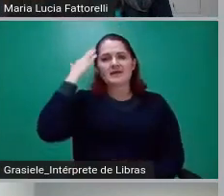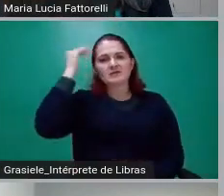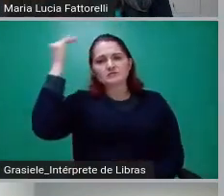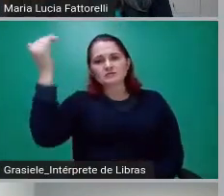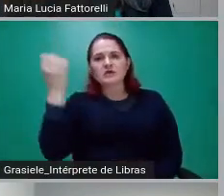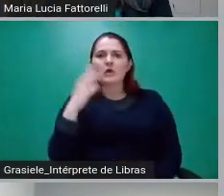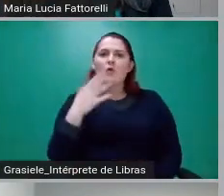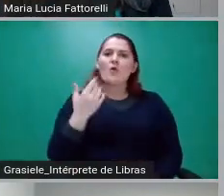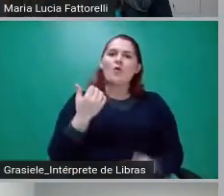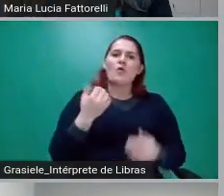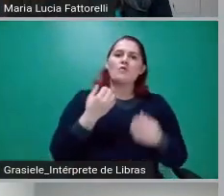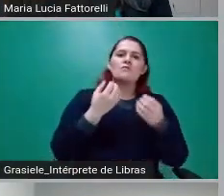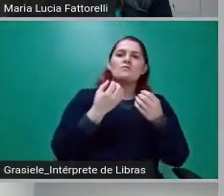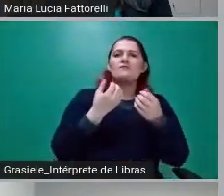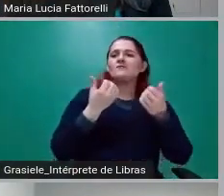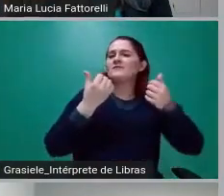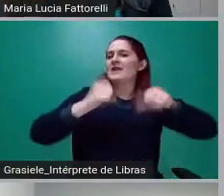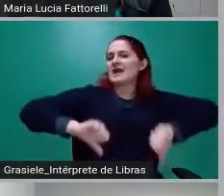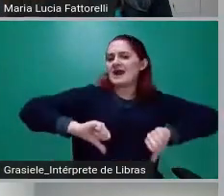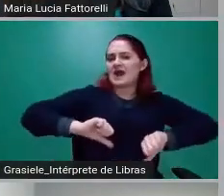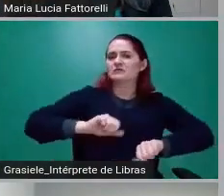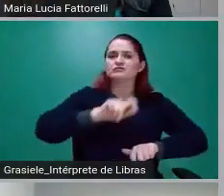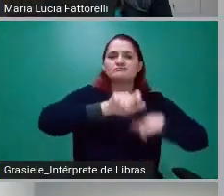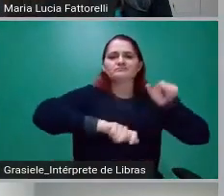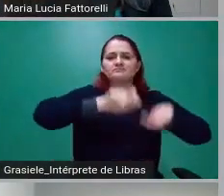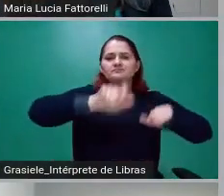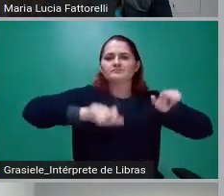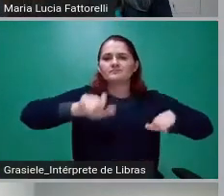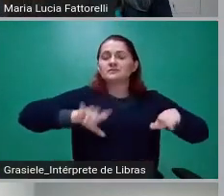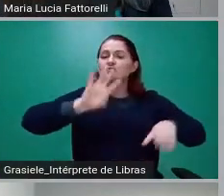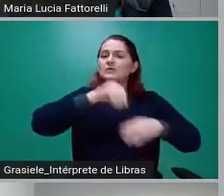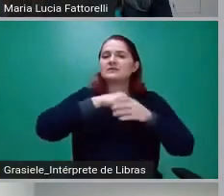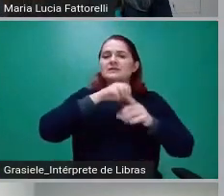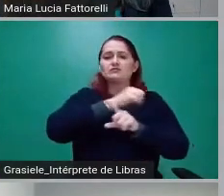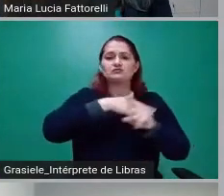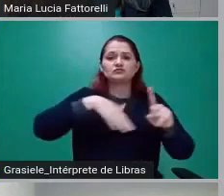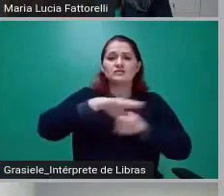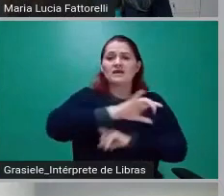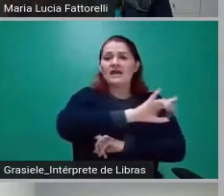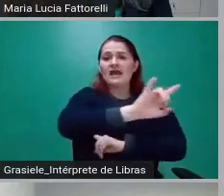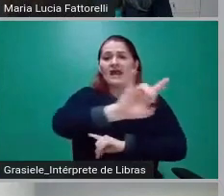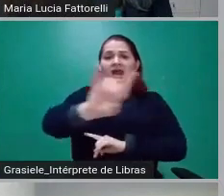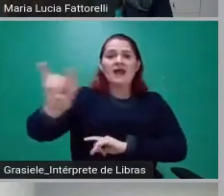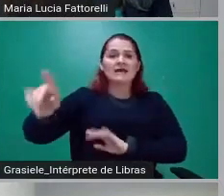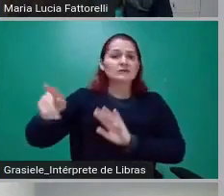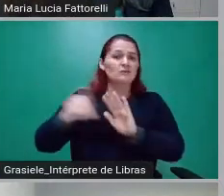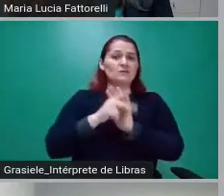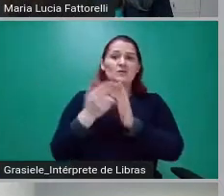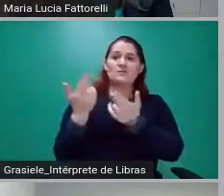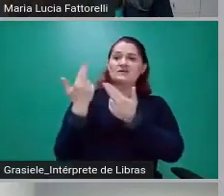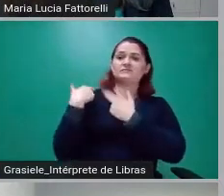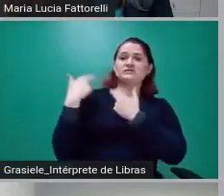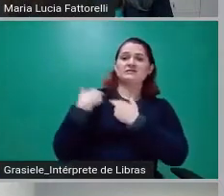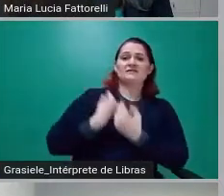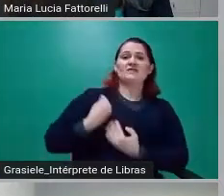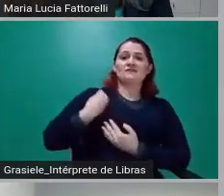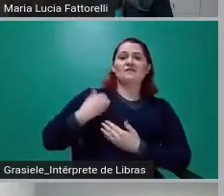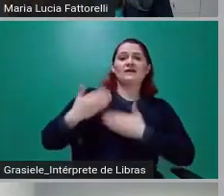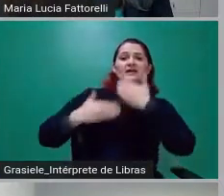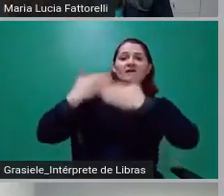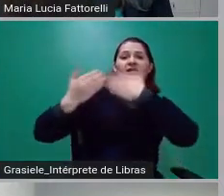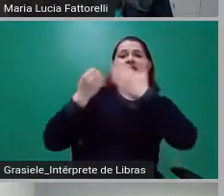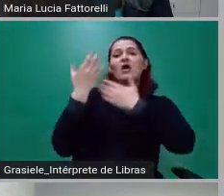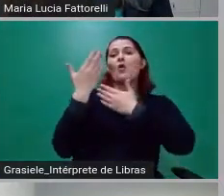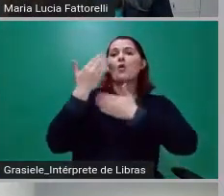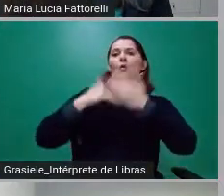cada indivíduo na sociedade é de sua única e exclusivamente responsabilidade